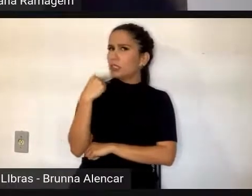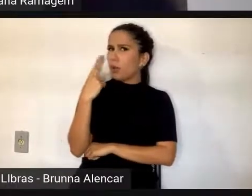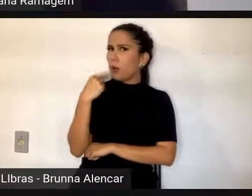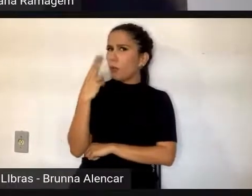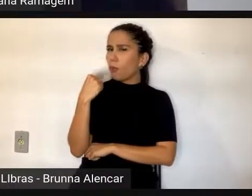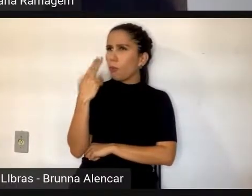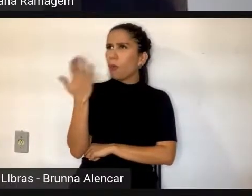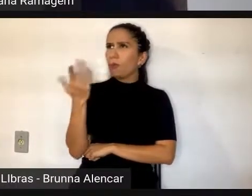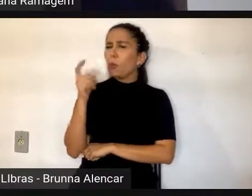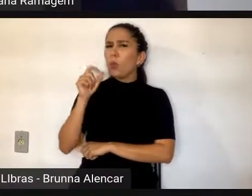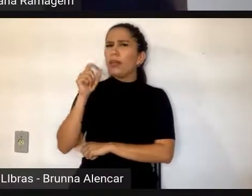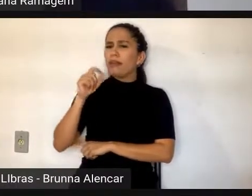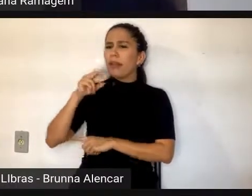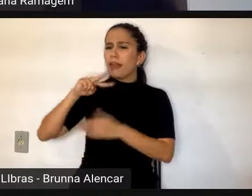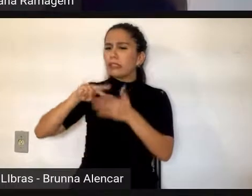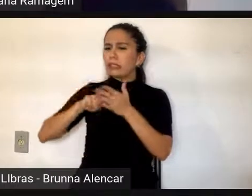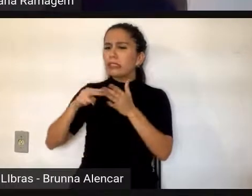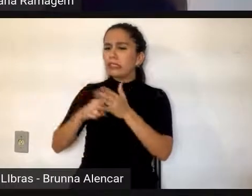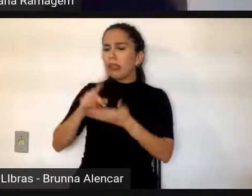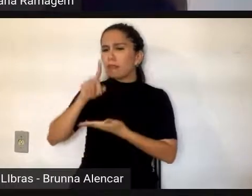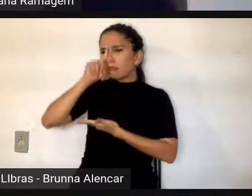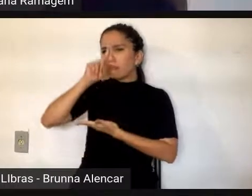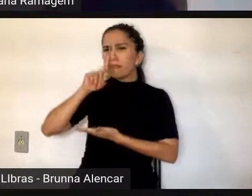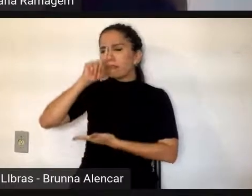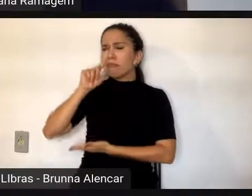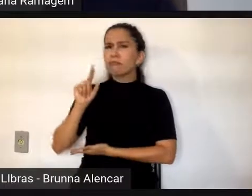maior probabilidade de desenvolver